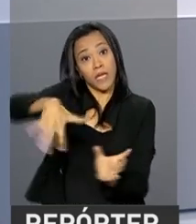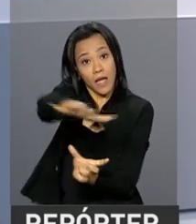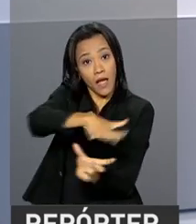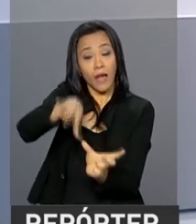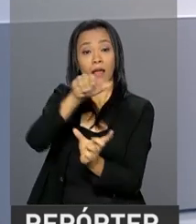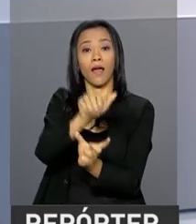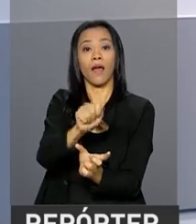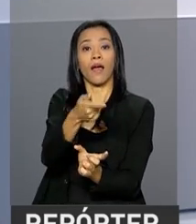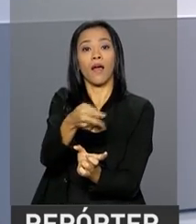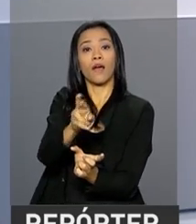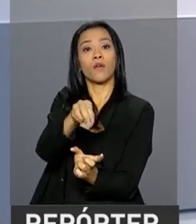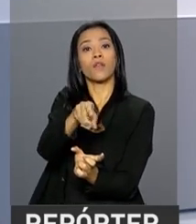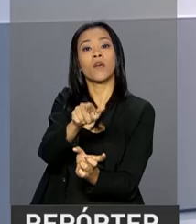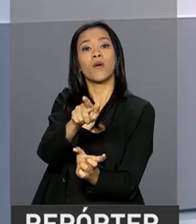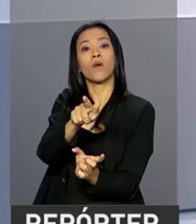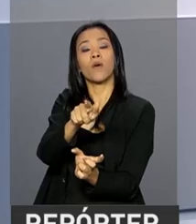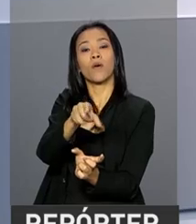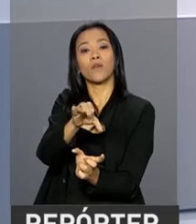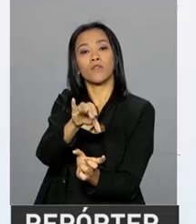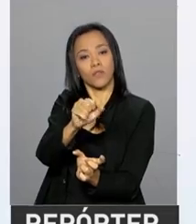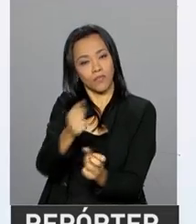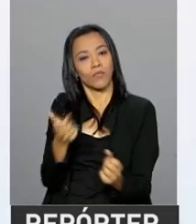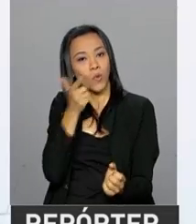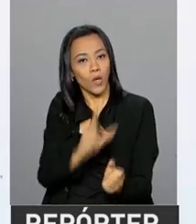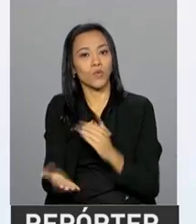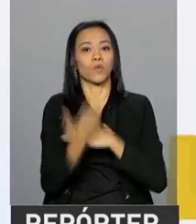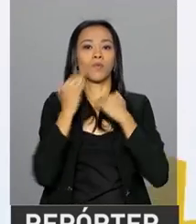as vendas do Brasil para o mundo